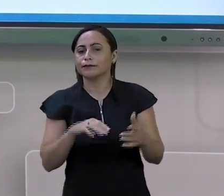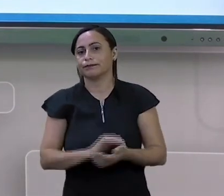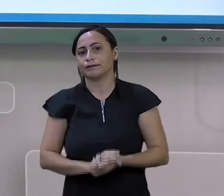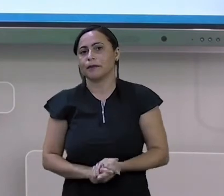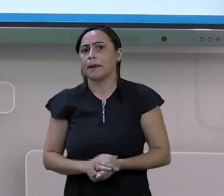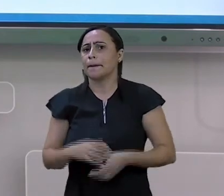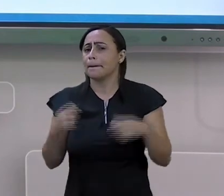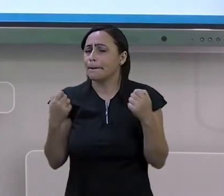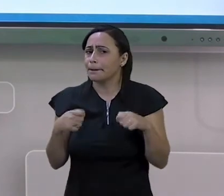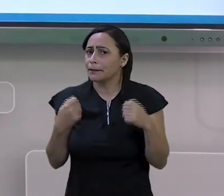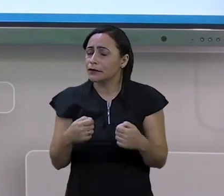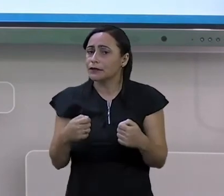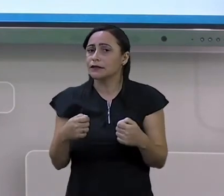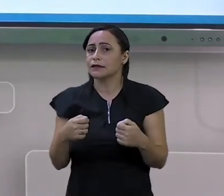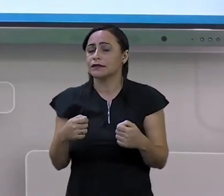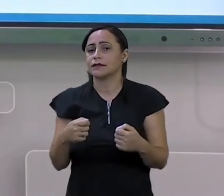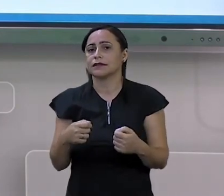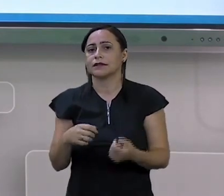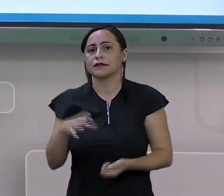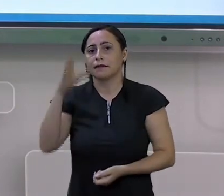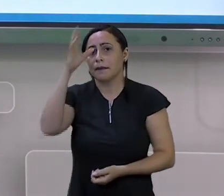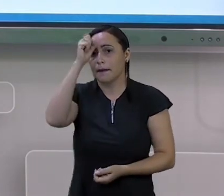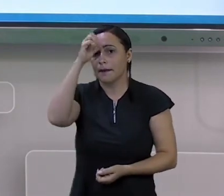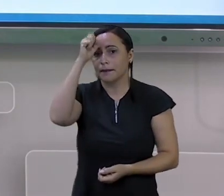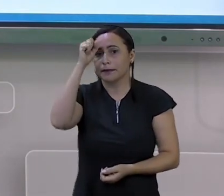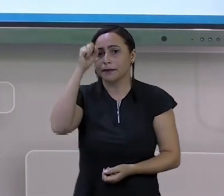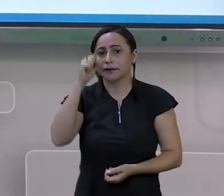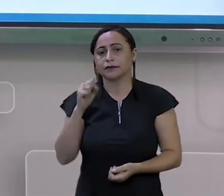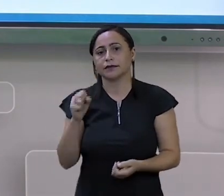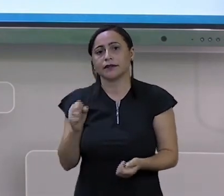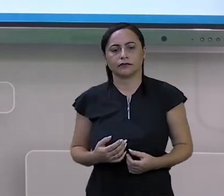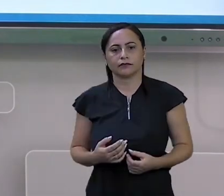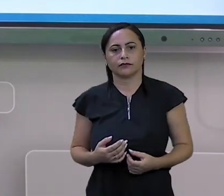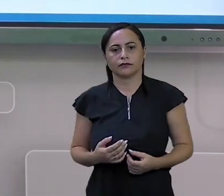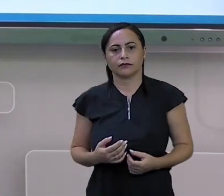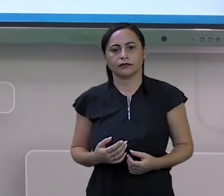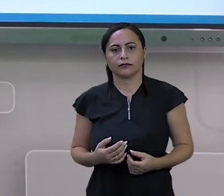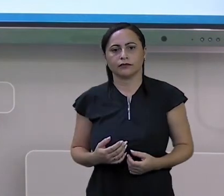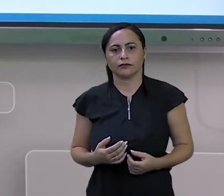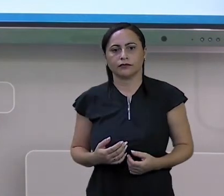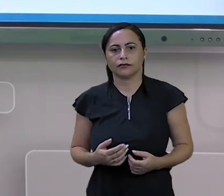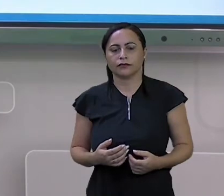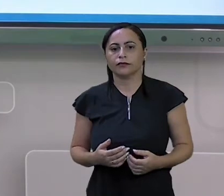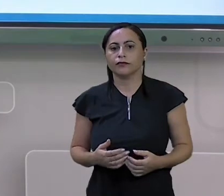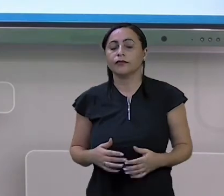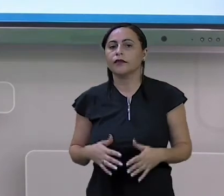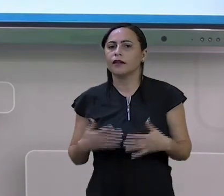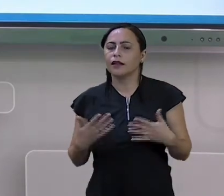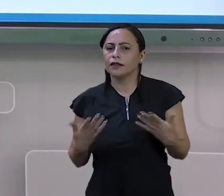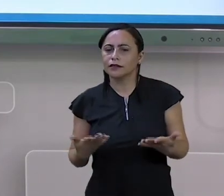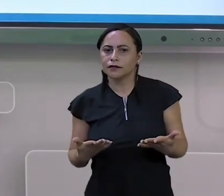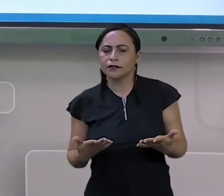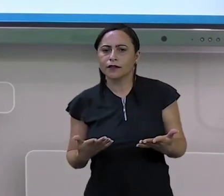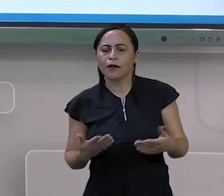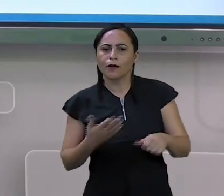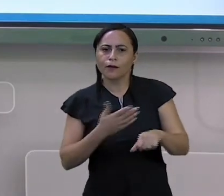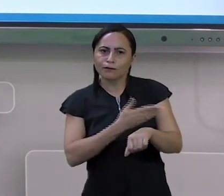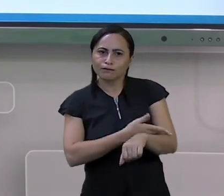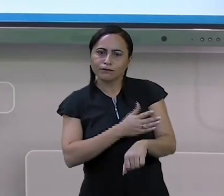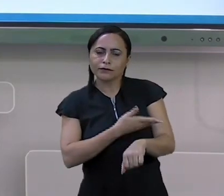você aprender de braço cruzado. Então, coloque em prática